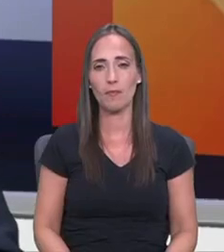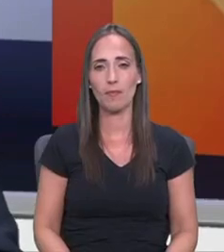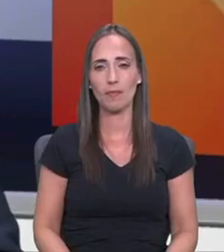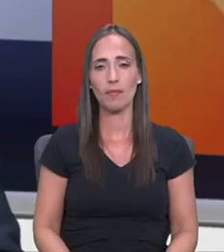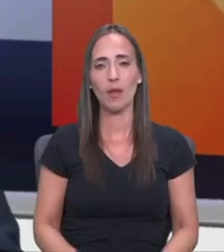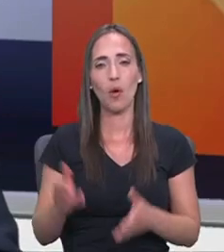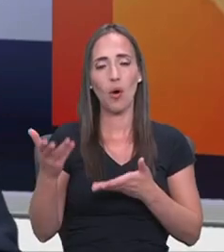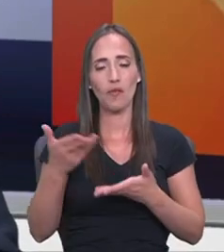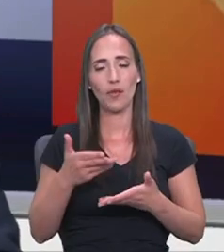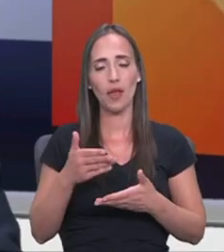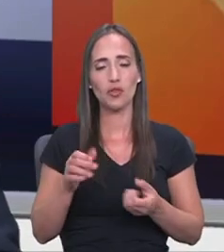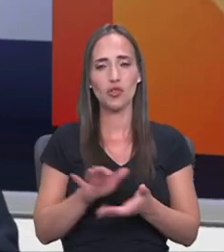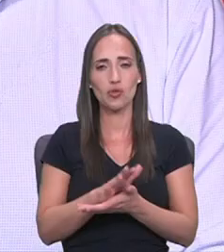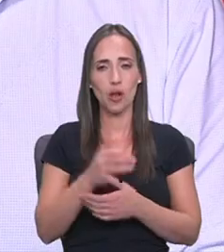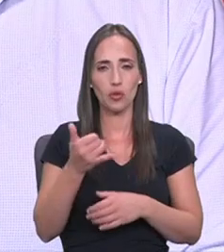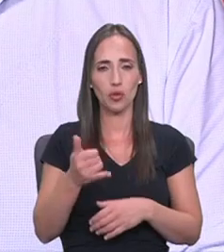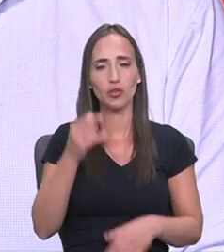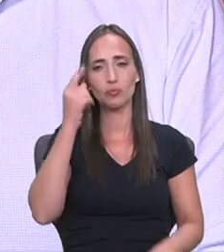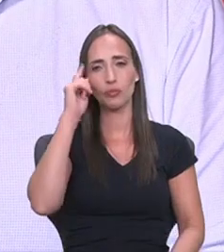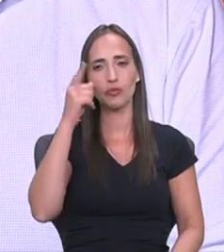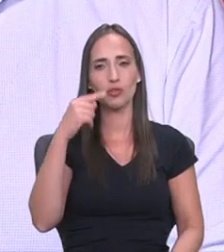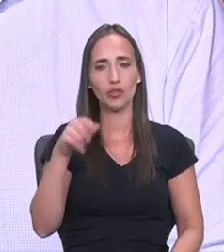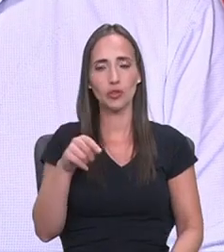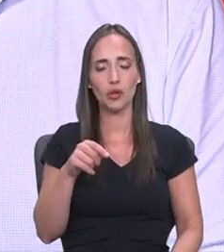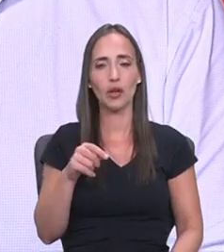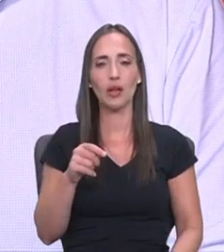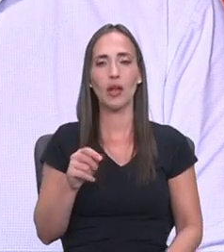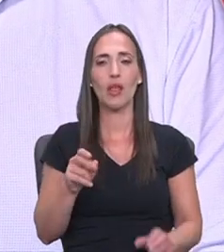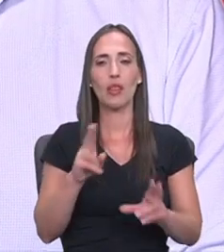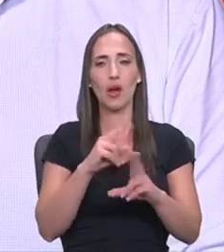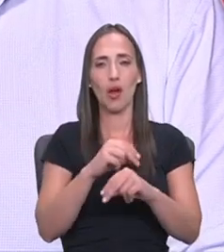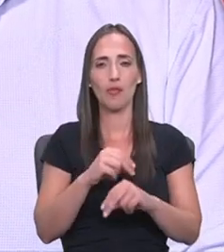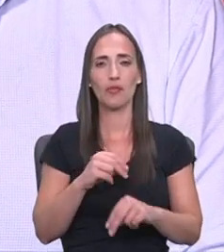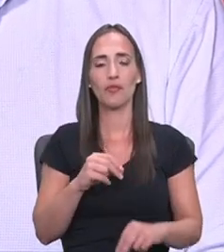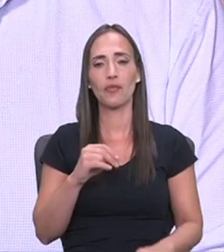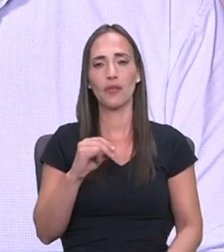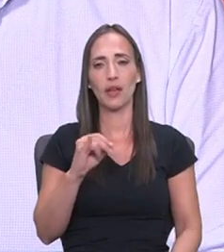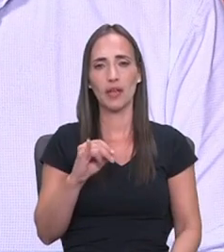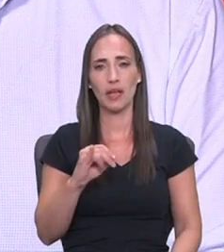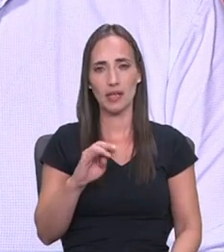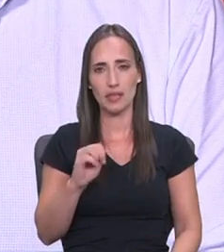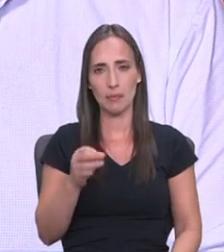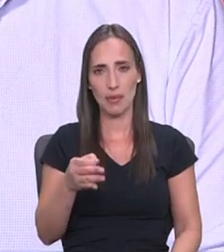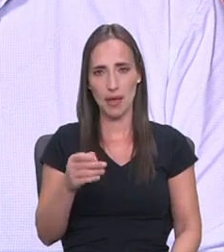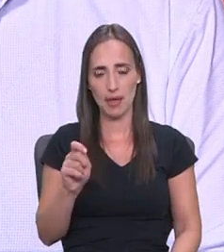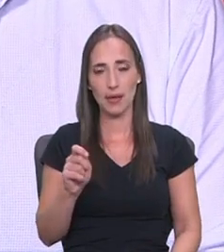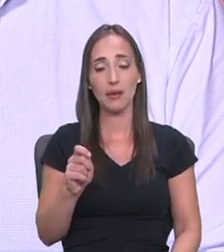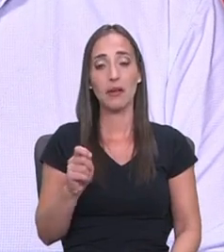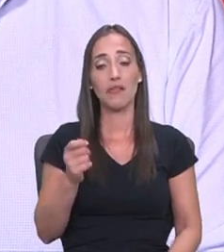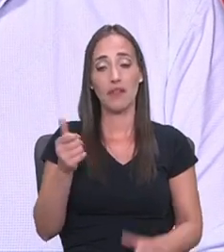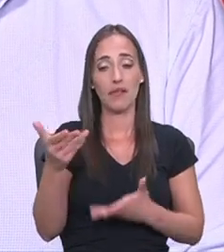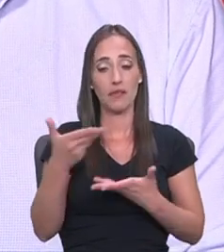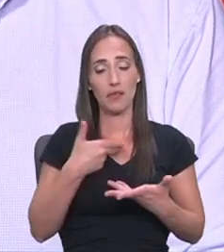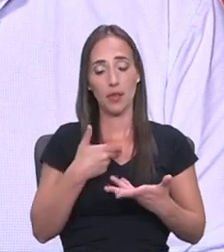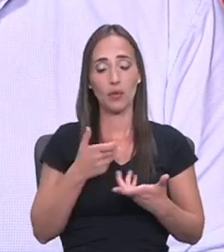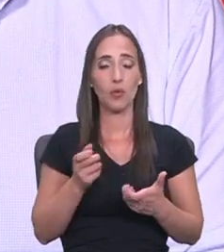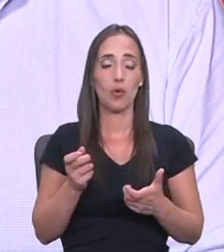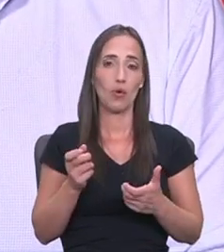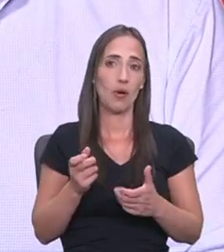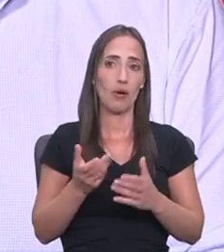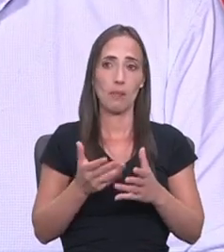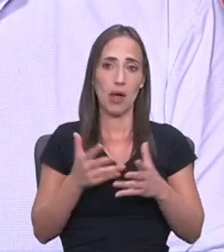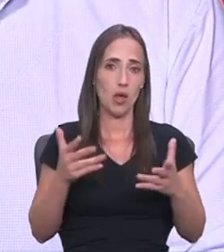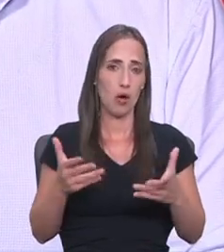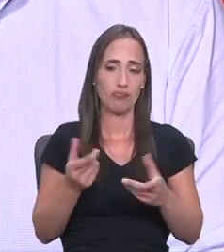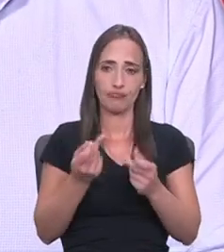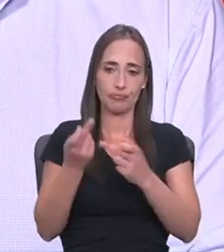éem convidado do jornal 2is Pedro brinca professor da nova sbe Boa noite e bem-vindo este é o maior aumento de pensões de sempre há um aumento de Salários dívida